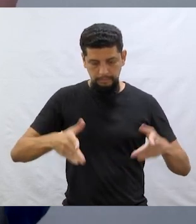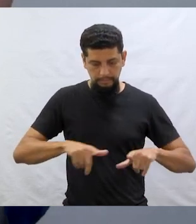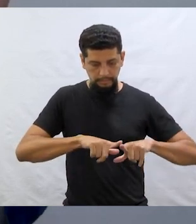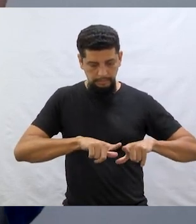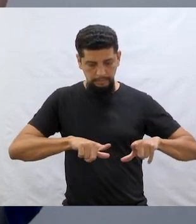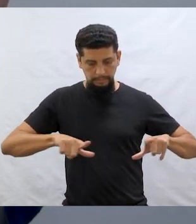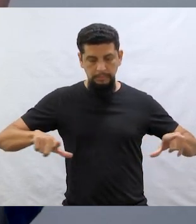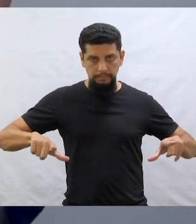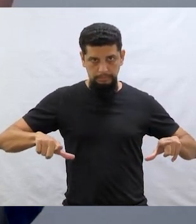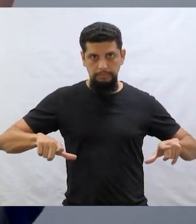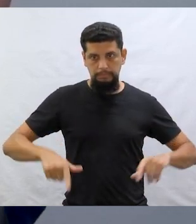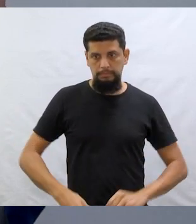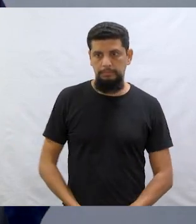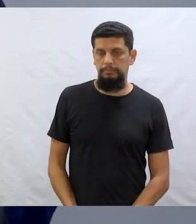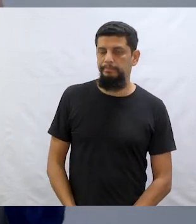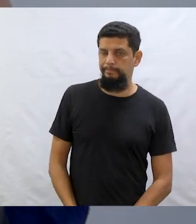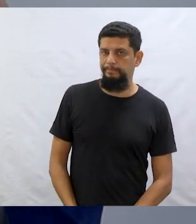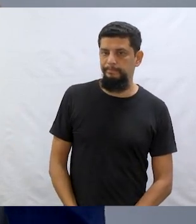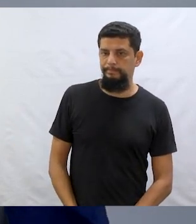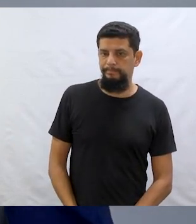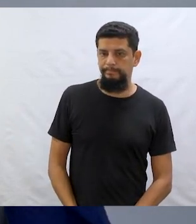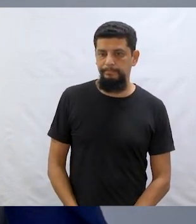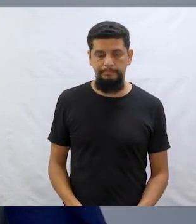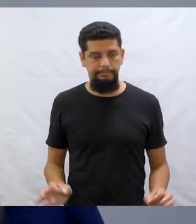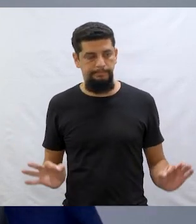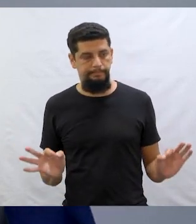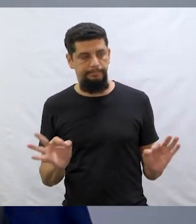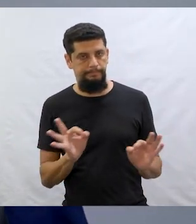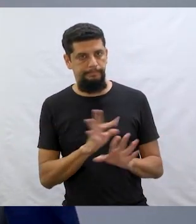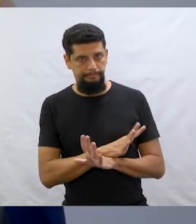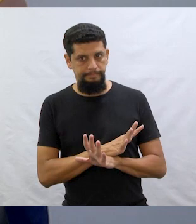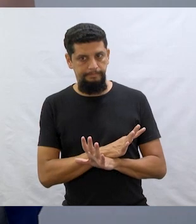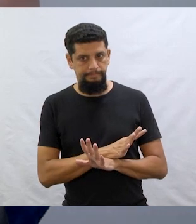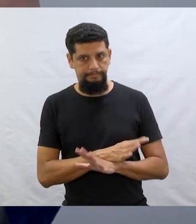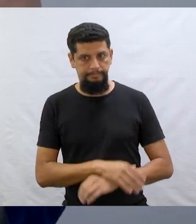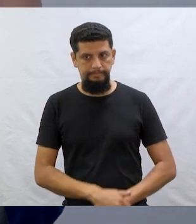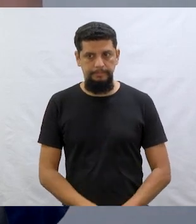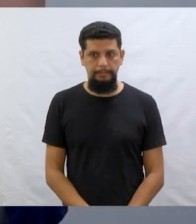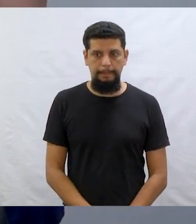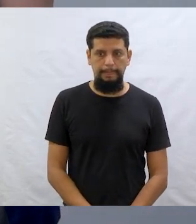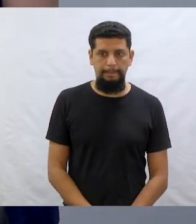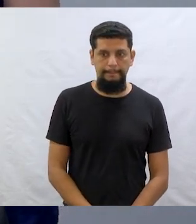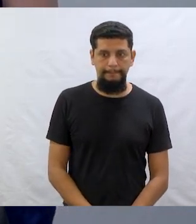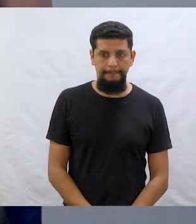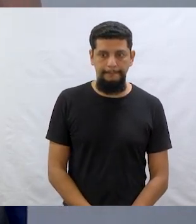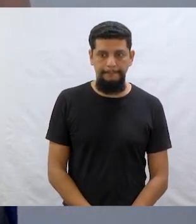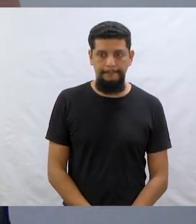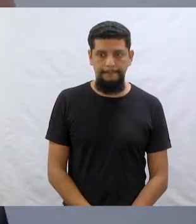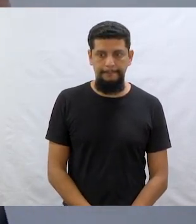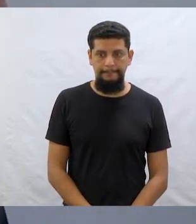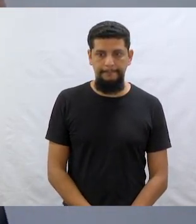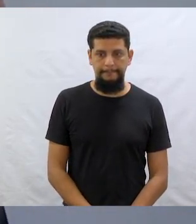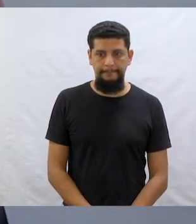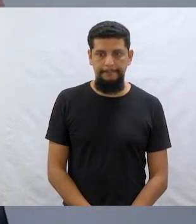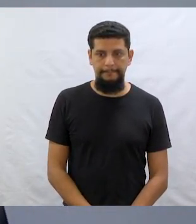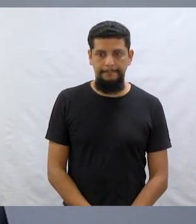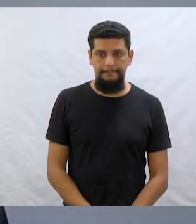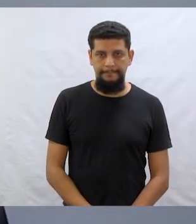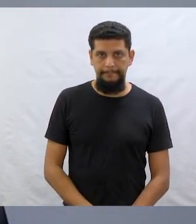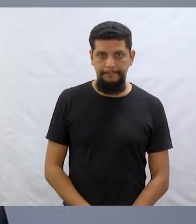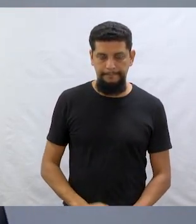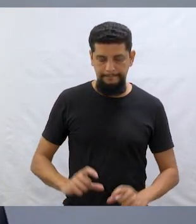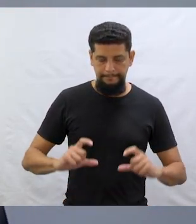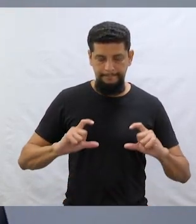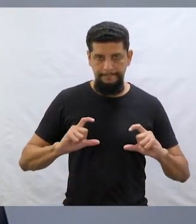mais livre para os pintinhos. Isso mesmo. Pronto. Vamos deixar aqui. E os